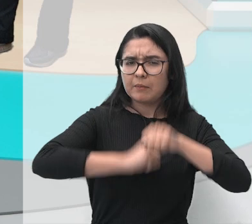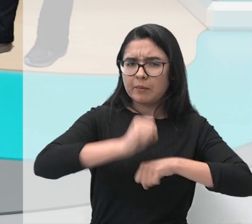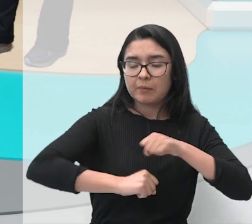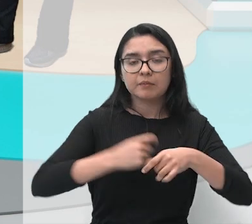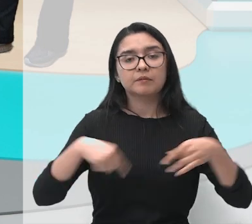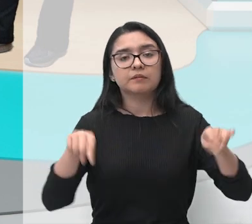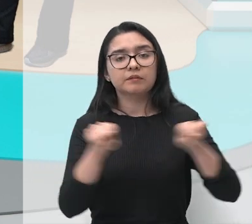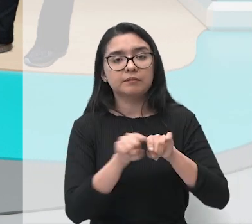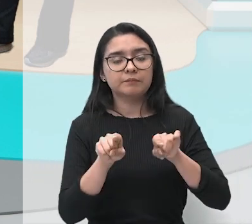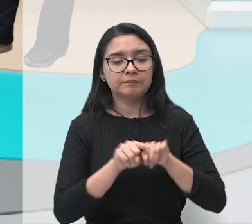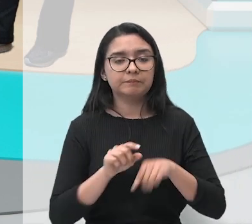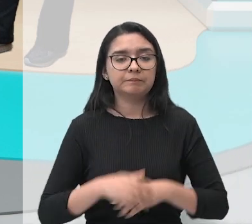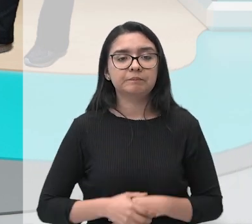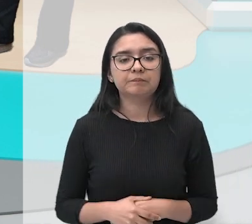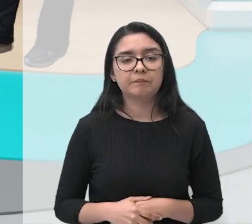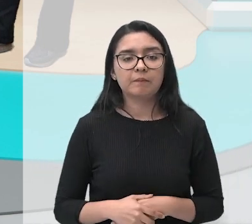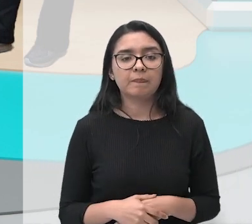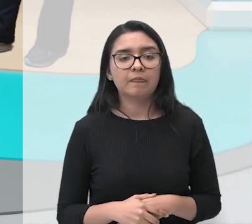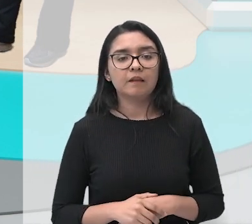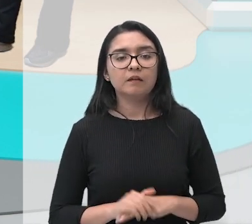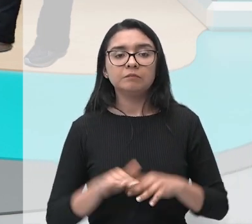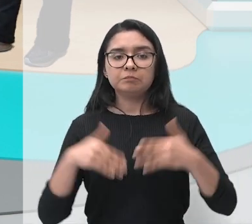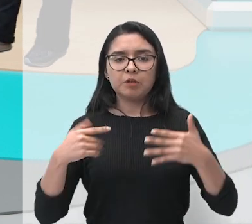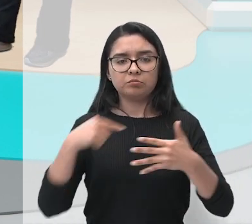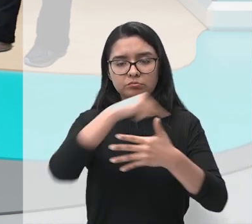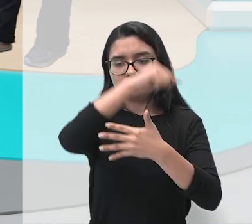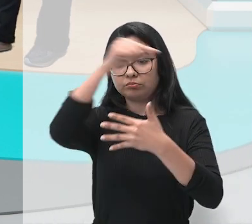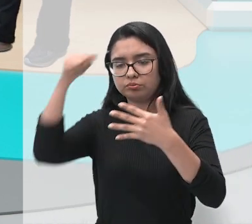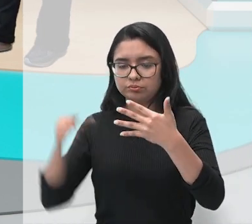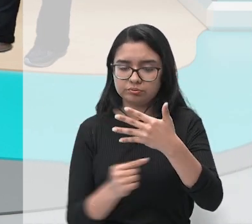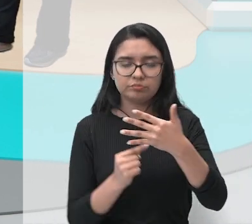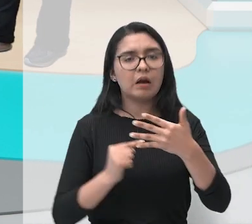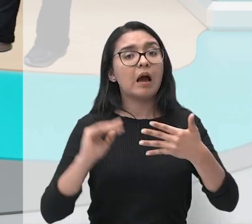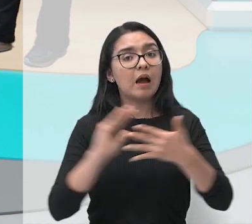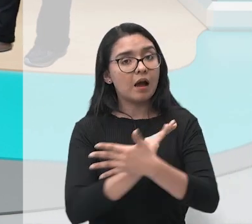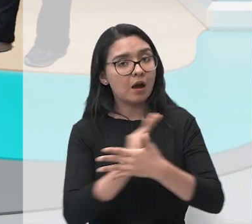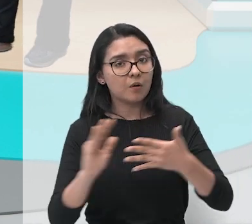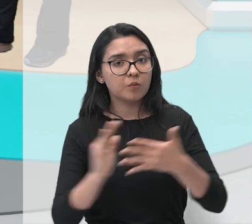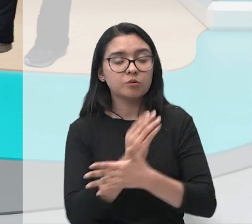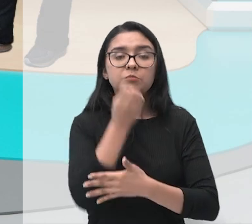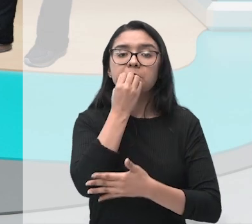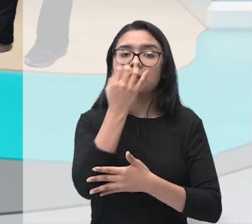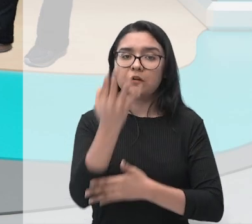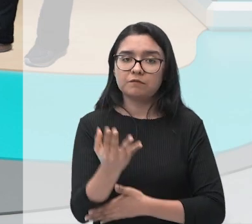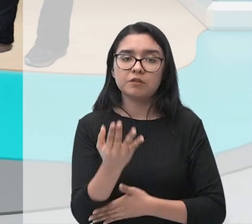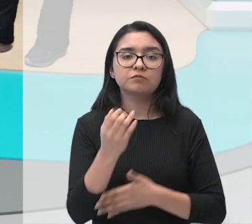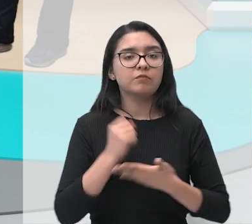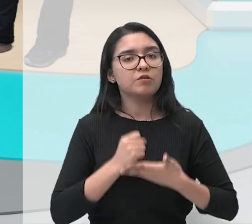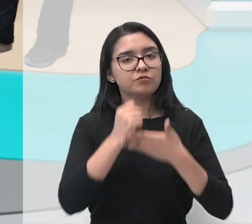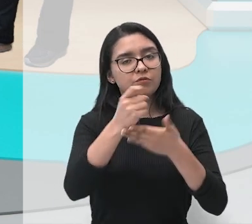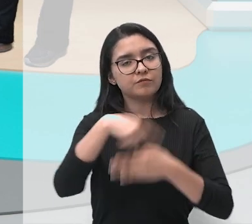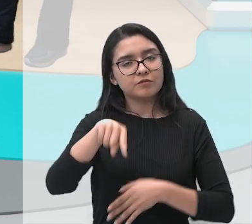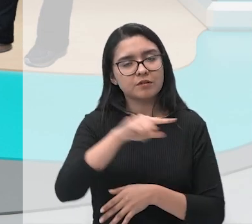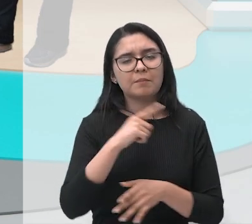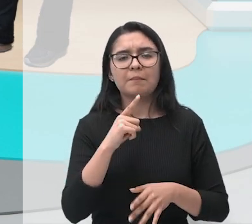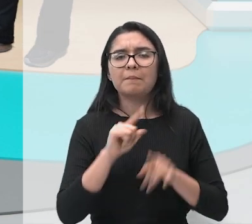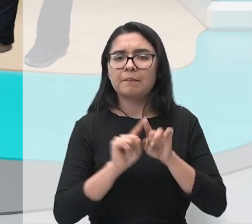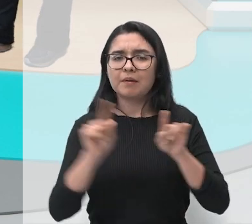aí para não ser pego, certo? Então, esses aqui são apenas alguns dos benefícios.